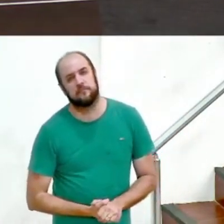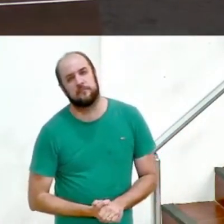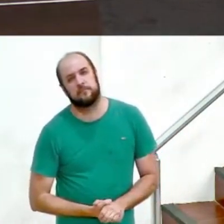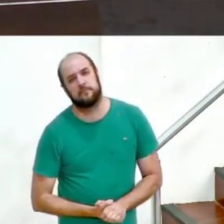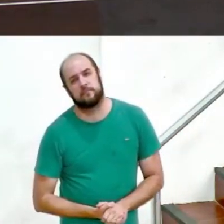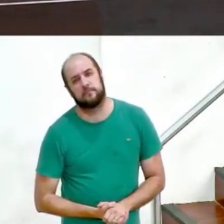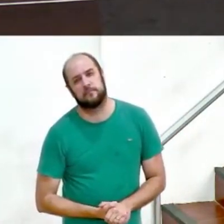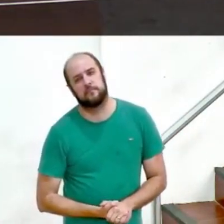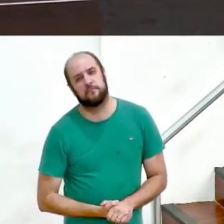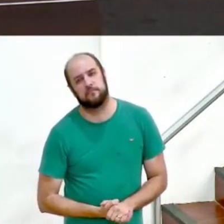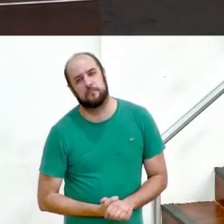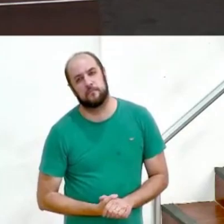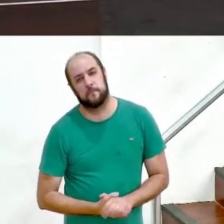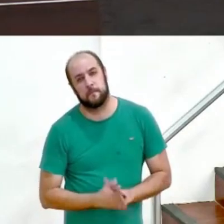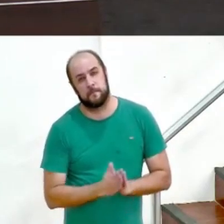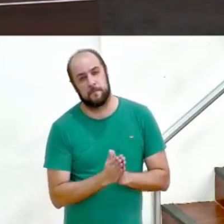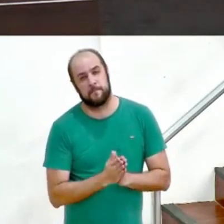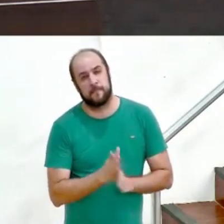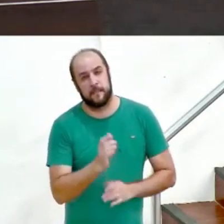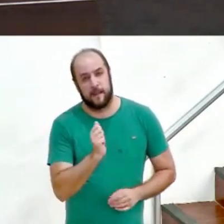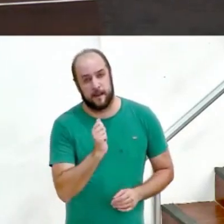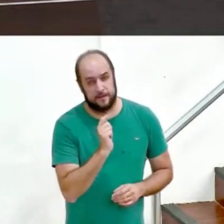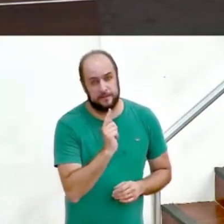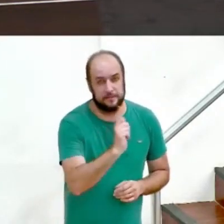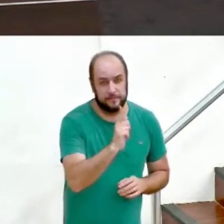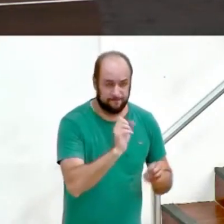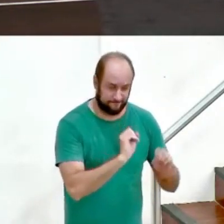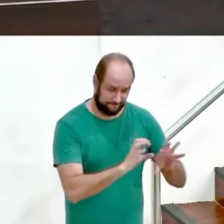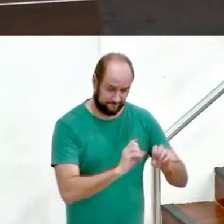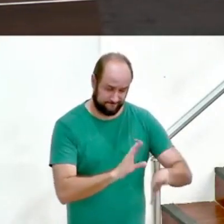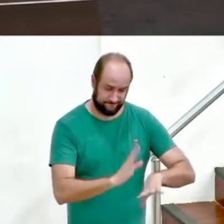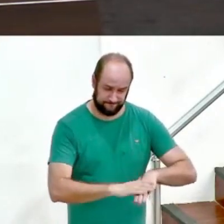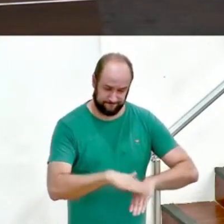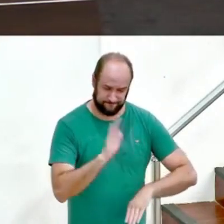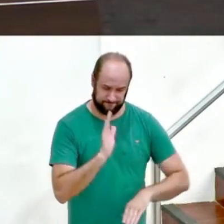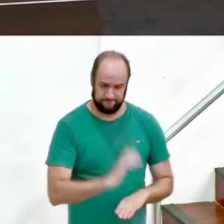Mas o livro de Ageu nos ensina mais.